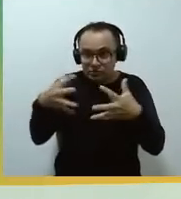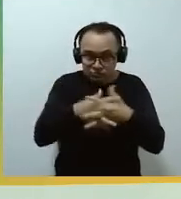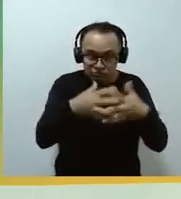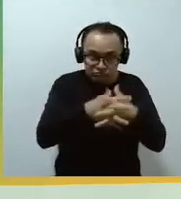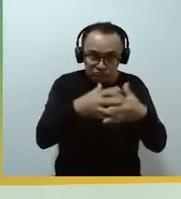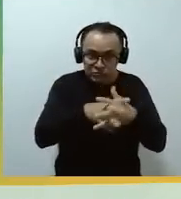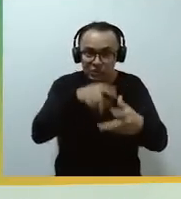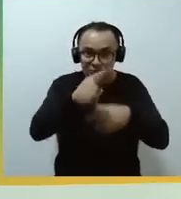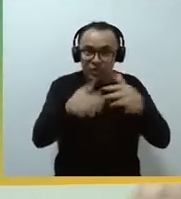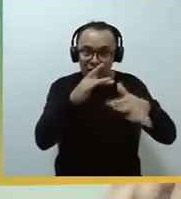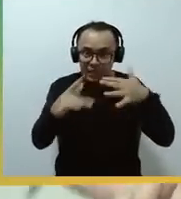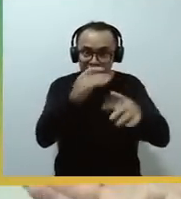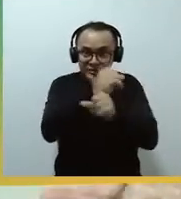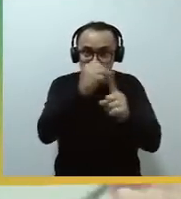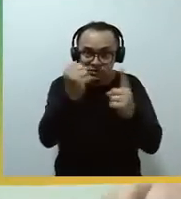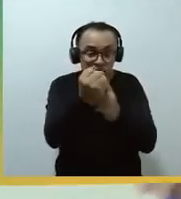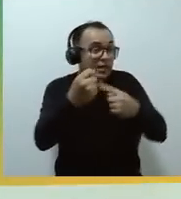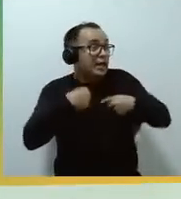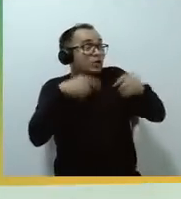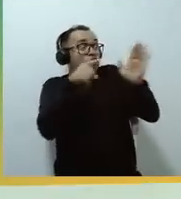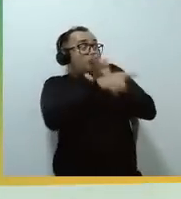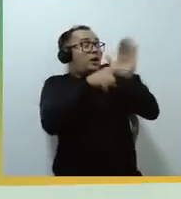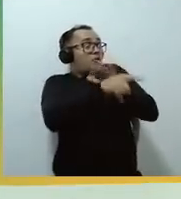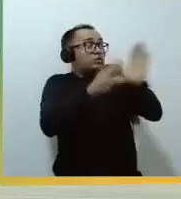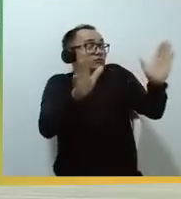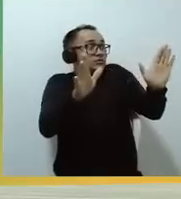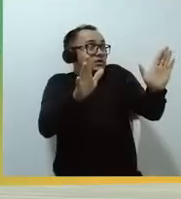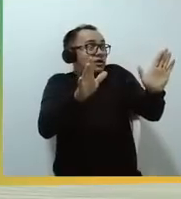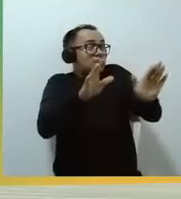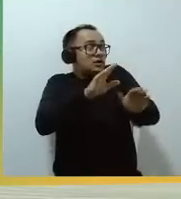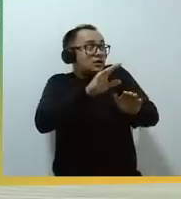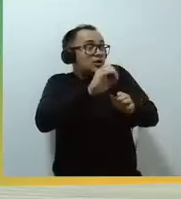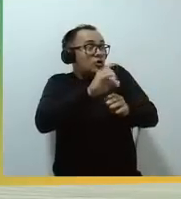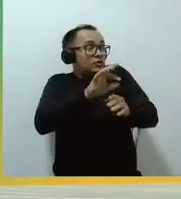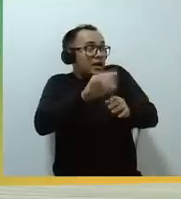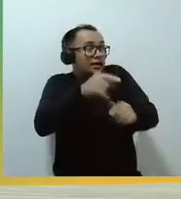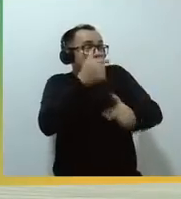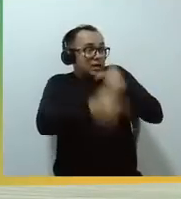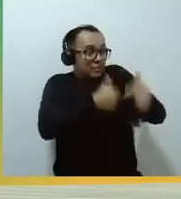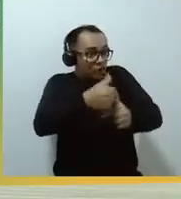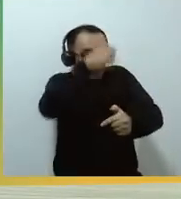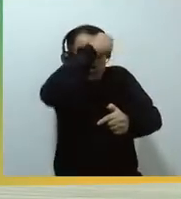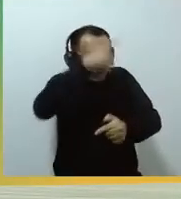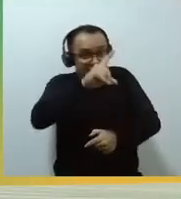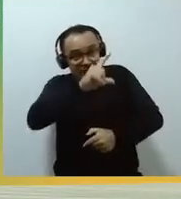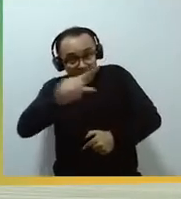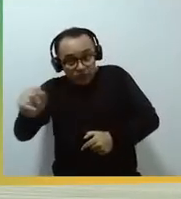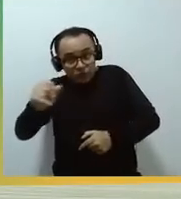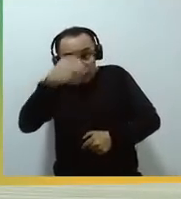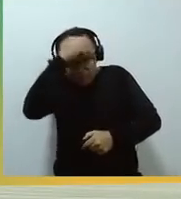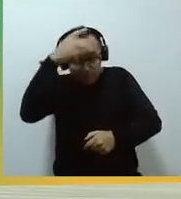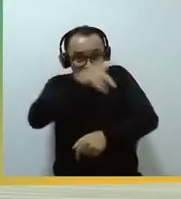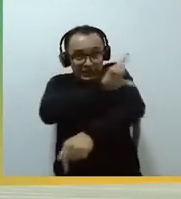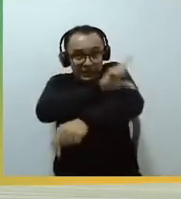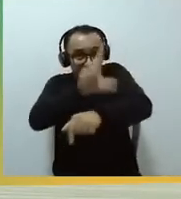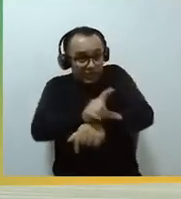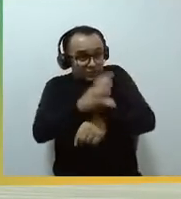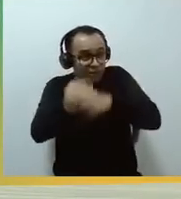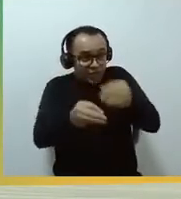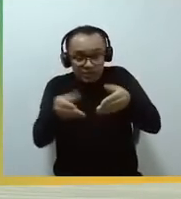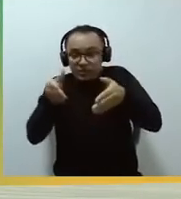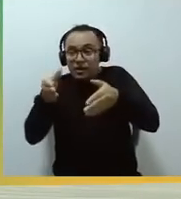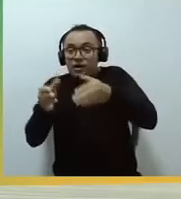sociais coisas que não são verdadeiras. Eu estou lhe perguntando, o Rogério José Manrich, ele foi seu funcionário. Ele saiu da prefeitura de Lages para fundar a empresa Serrana. E